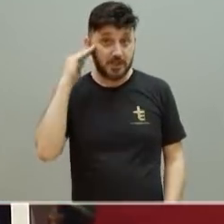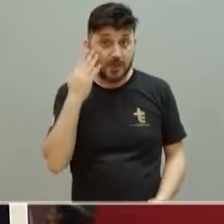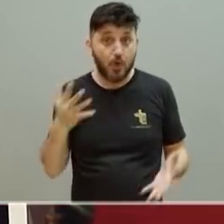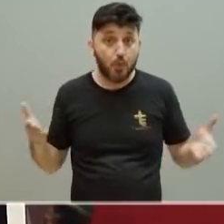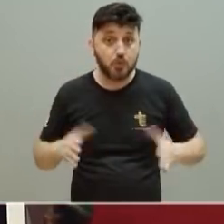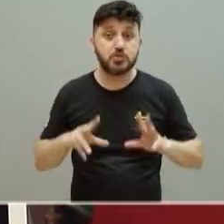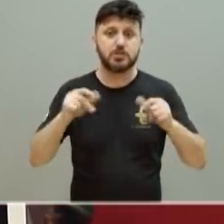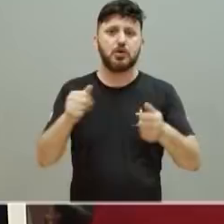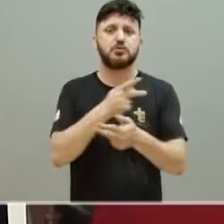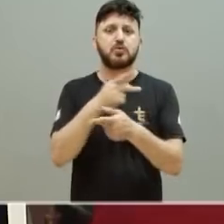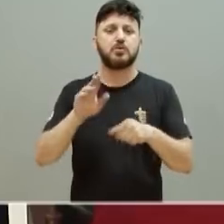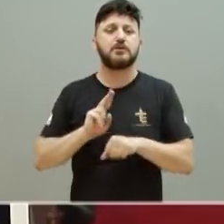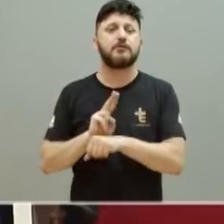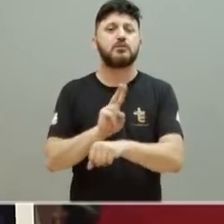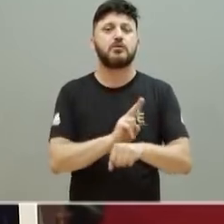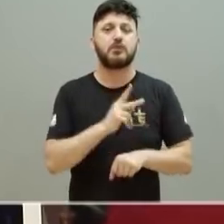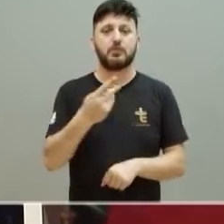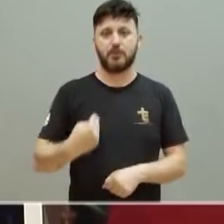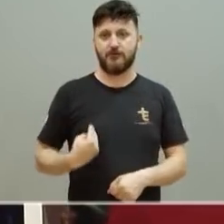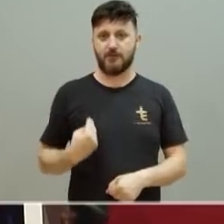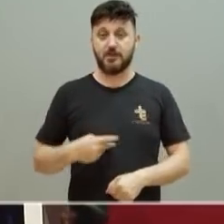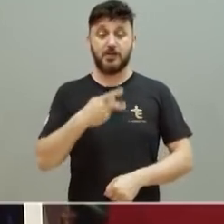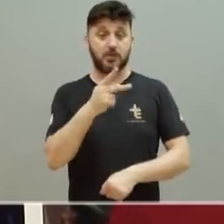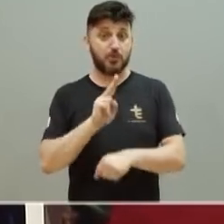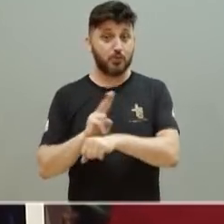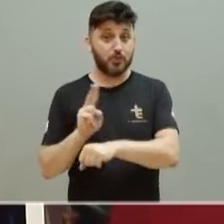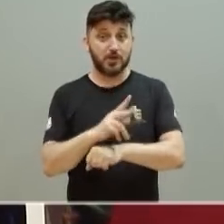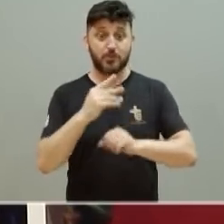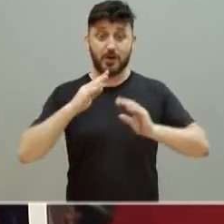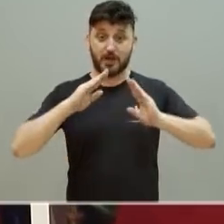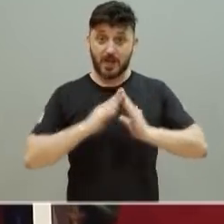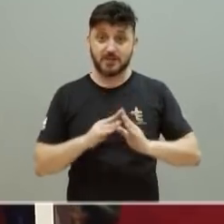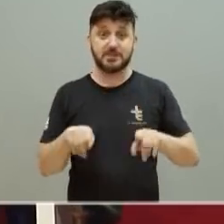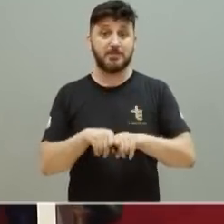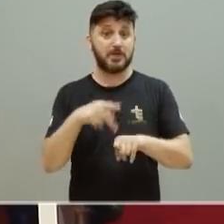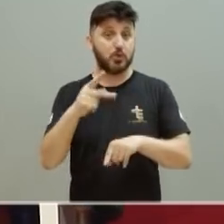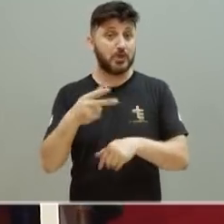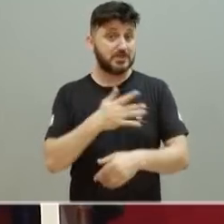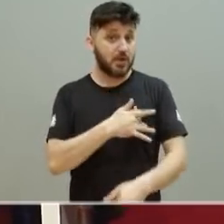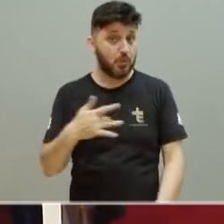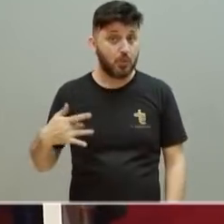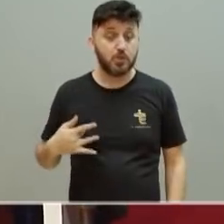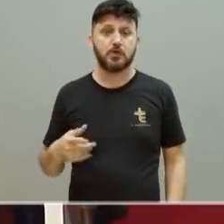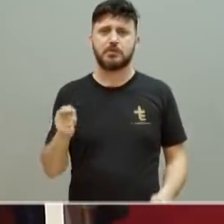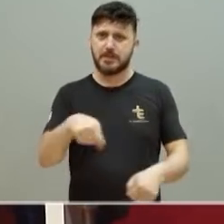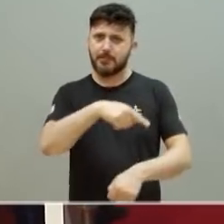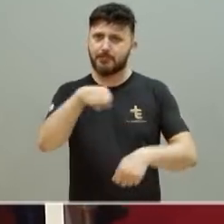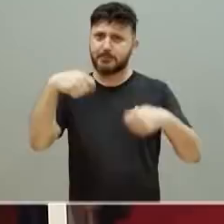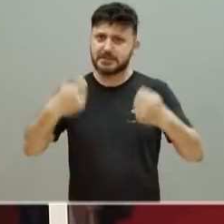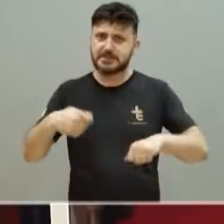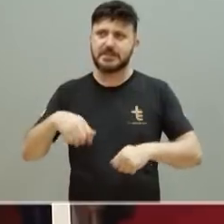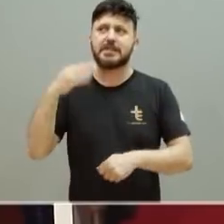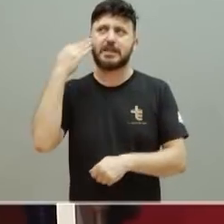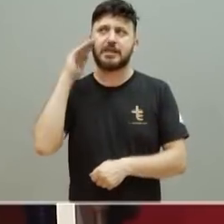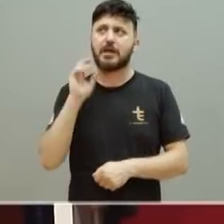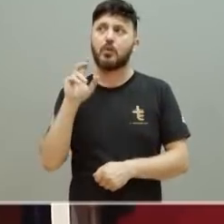levanta sobre a sua casa, sobre a tua história, sobre o teu diagnóstico. Você precisa entender hoje que Deus é